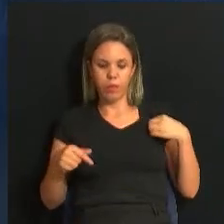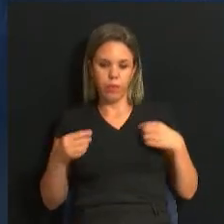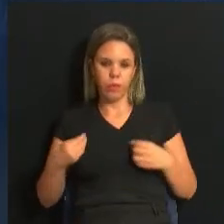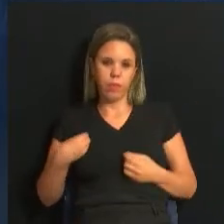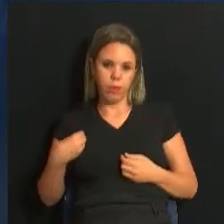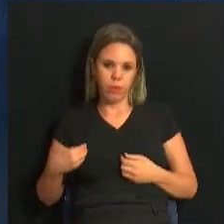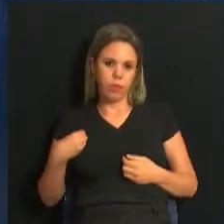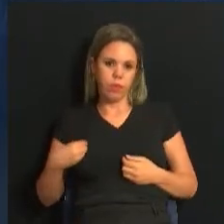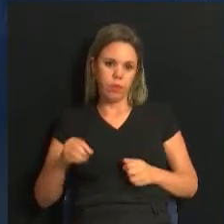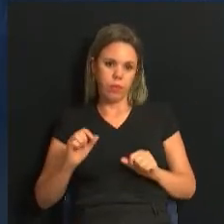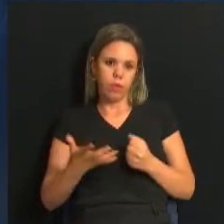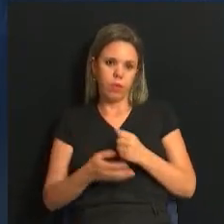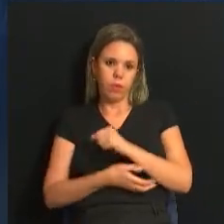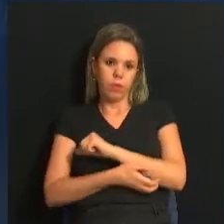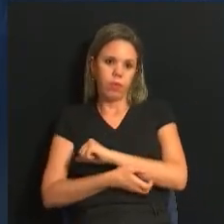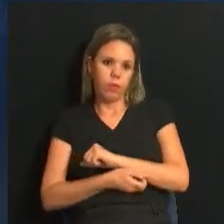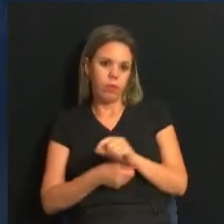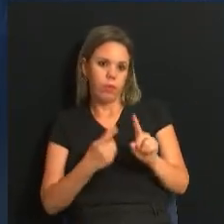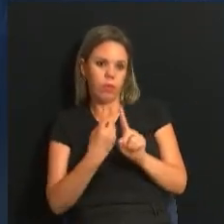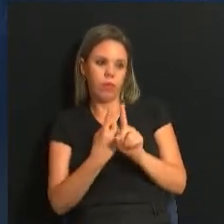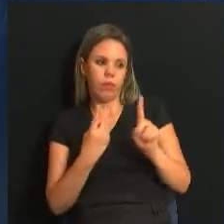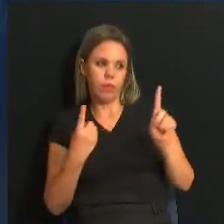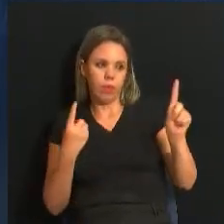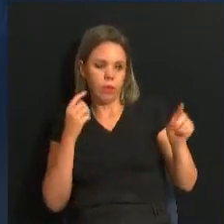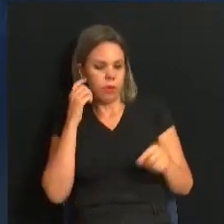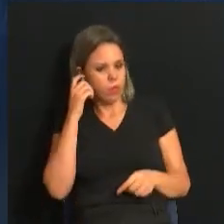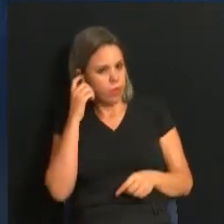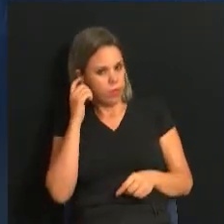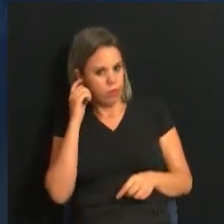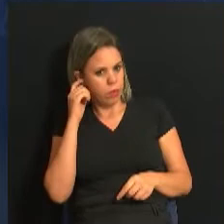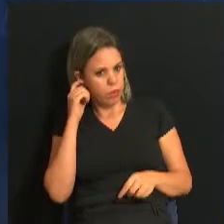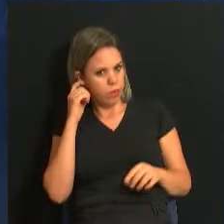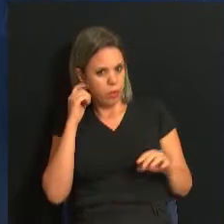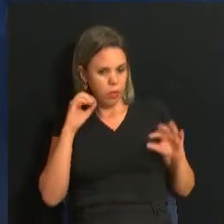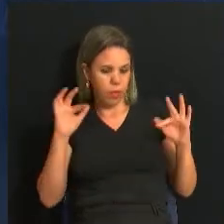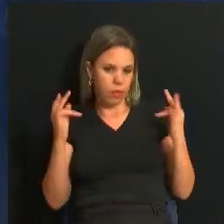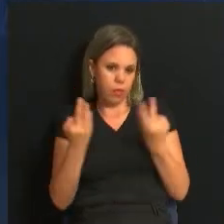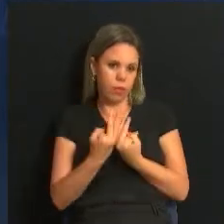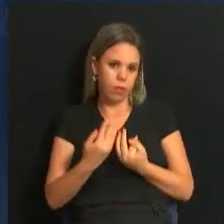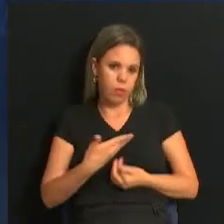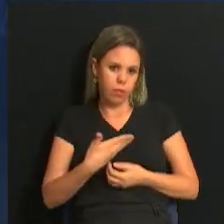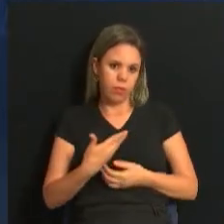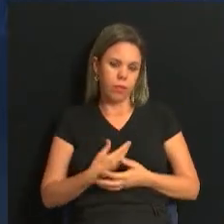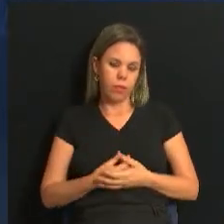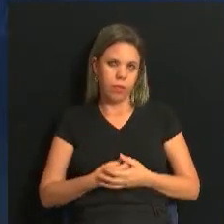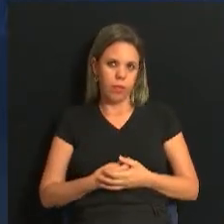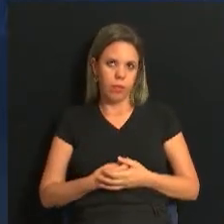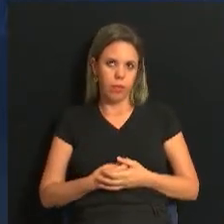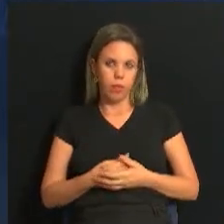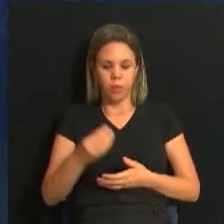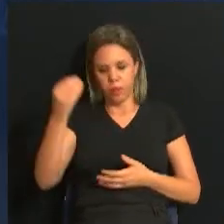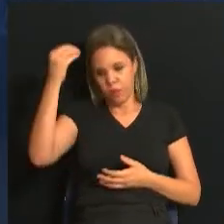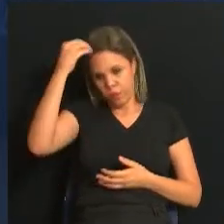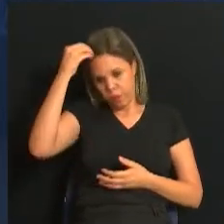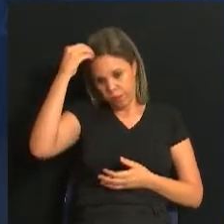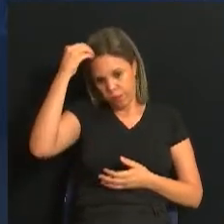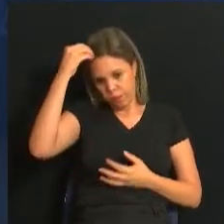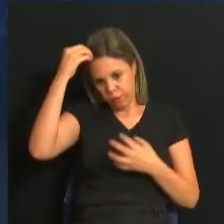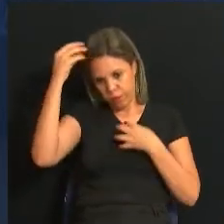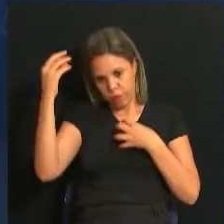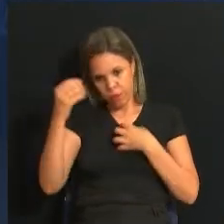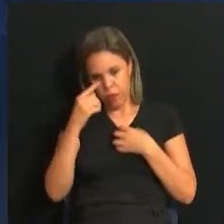de pandemia, distanciamento ainda de familiares, de amigos, aquela culpa que pode estar em